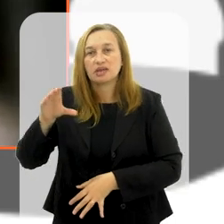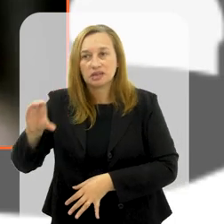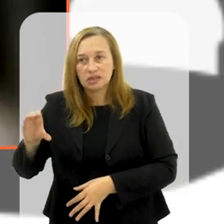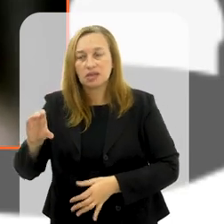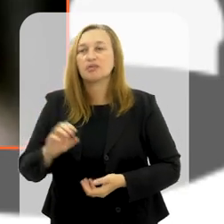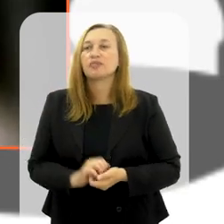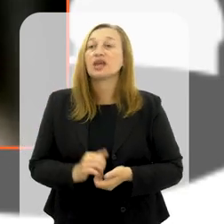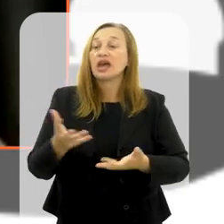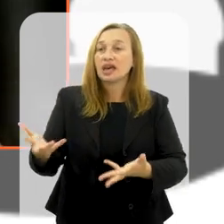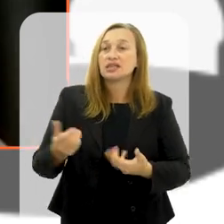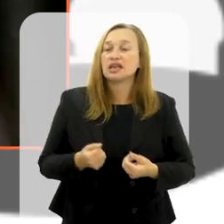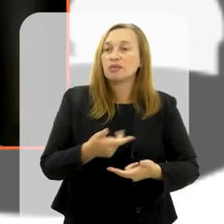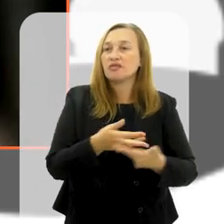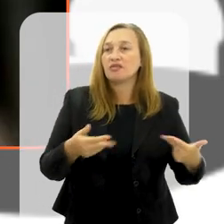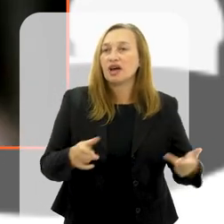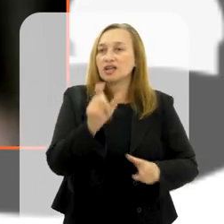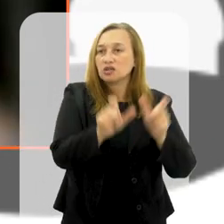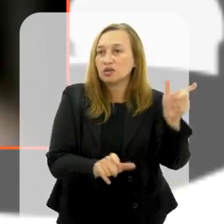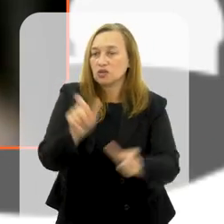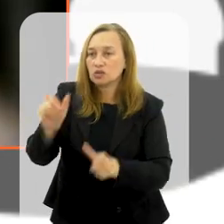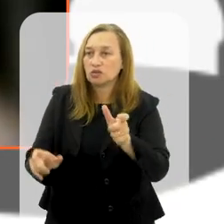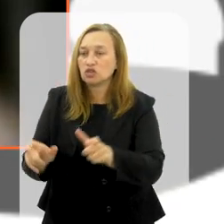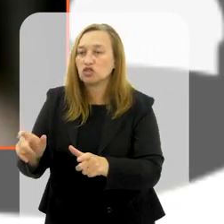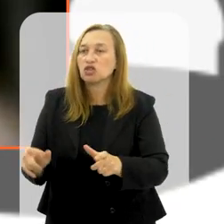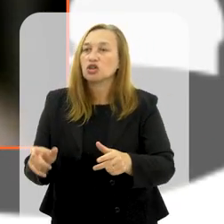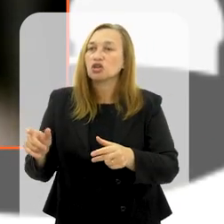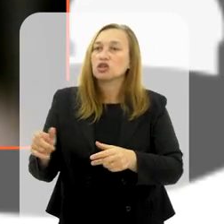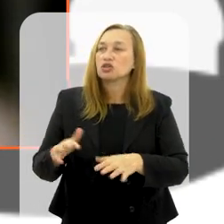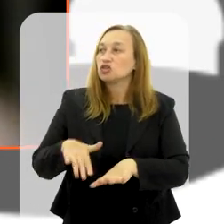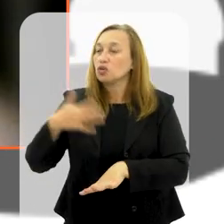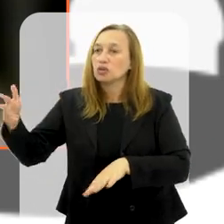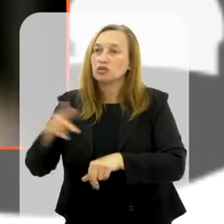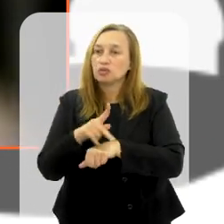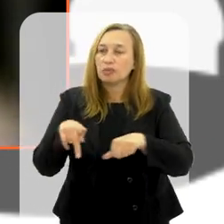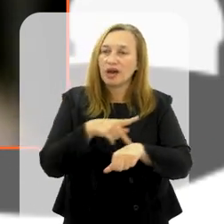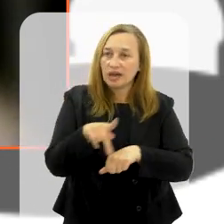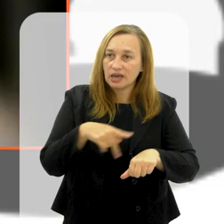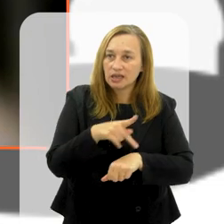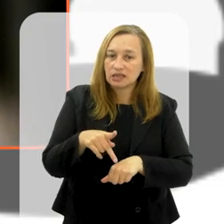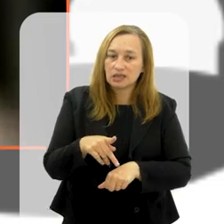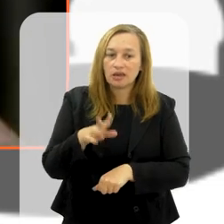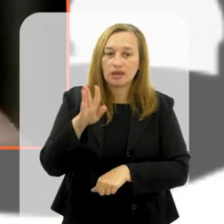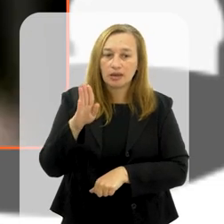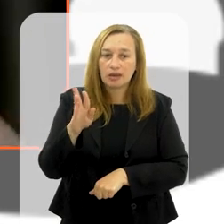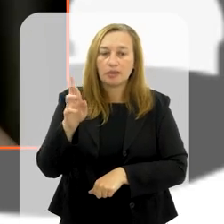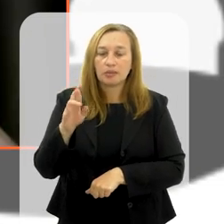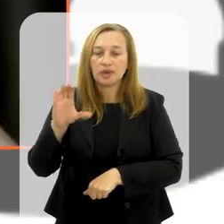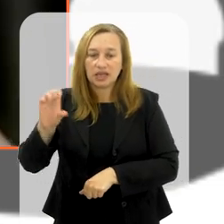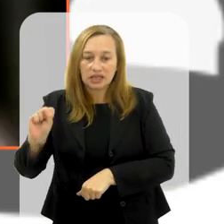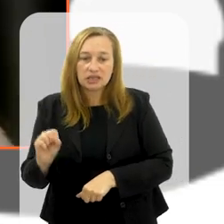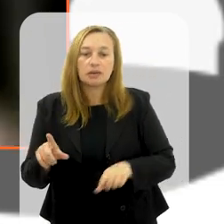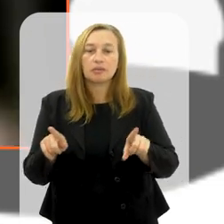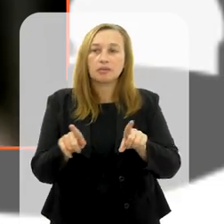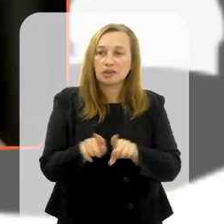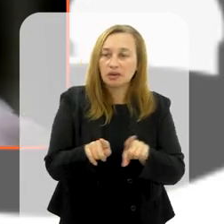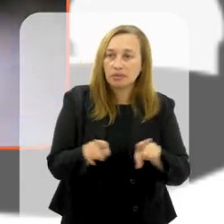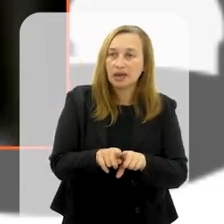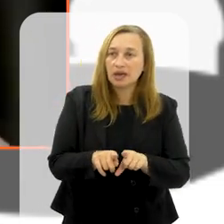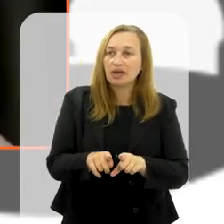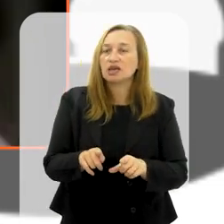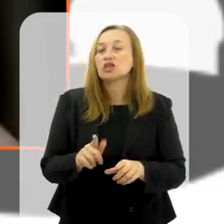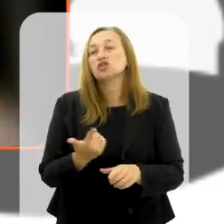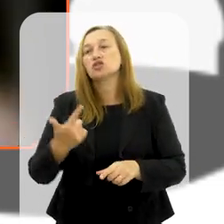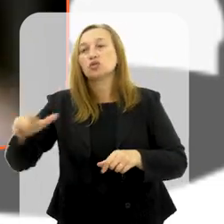BPC. BPC recebe muitos pesquisadores de fora, originalmente sempre dos países BRICS, mas hoje já recebe pesquisadores de